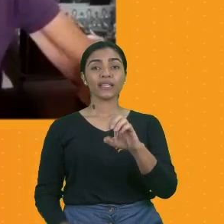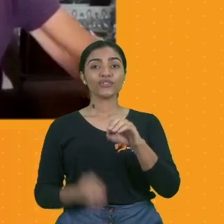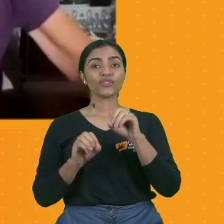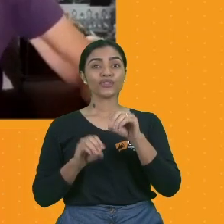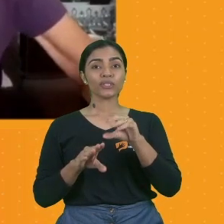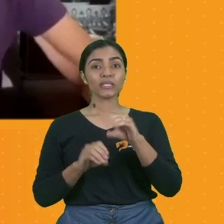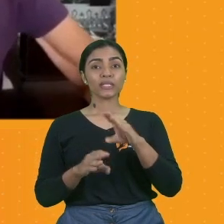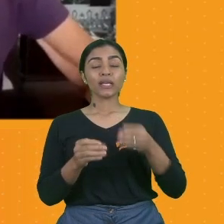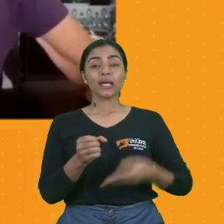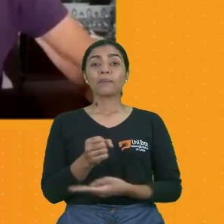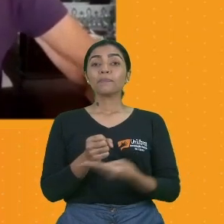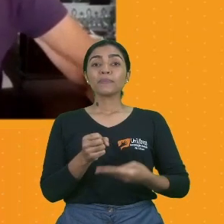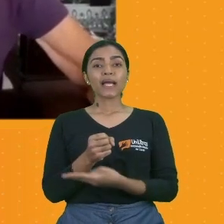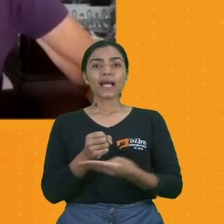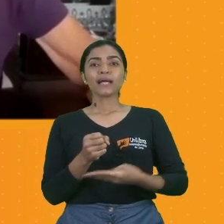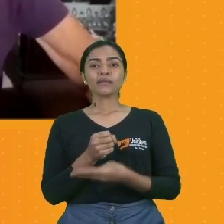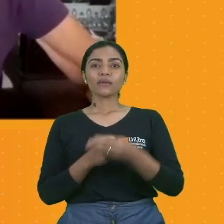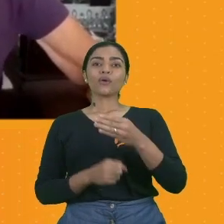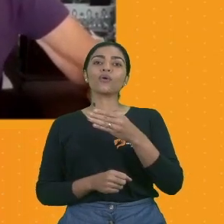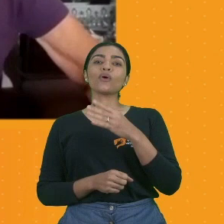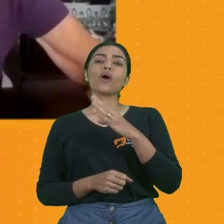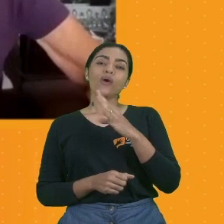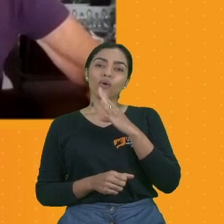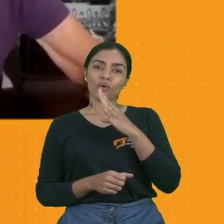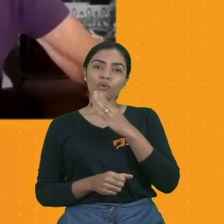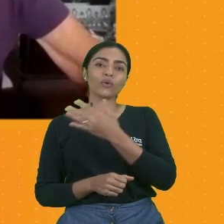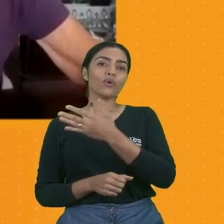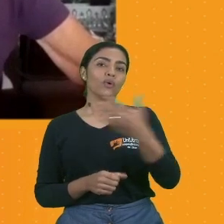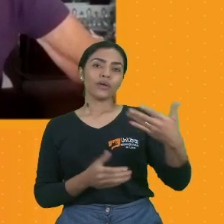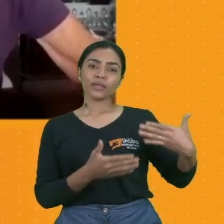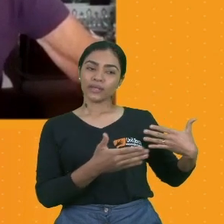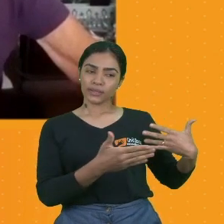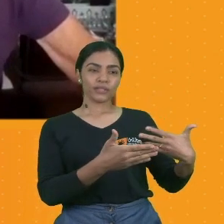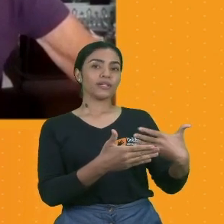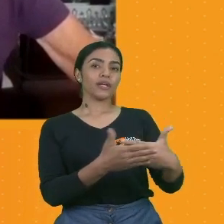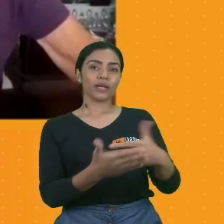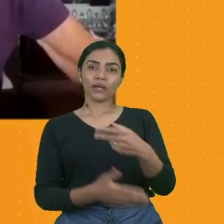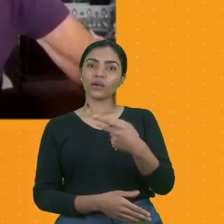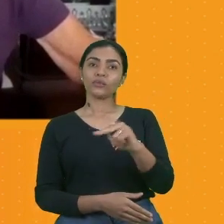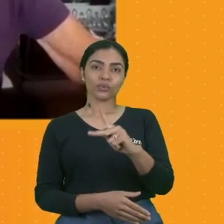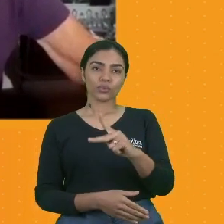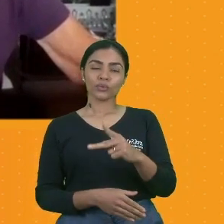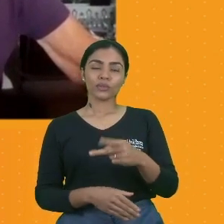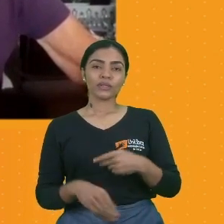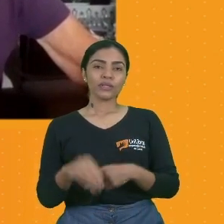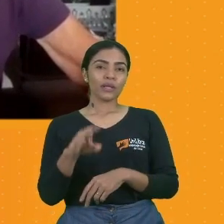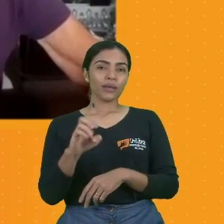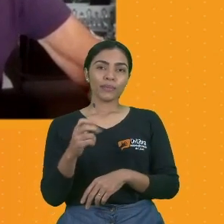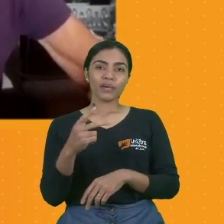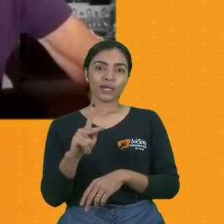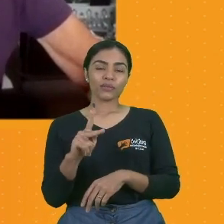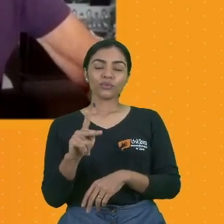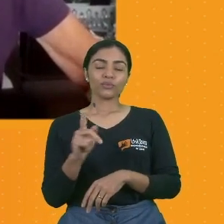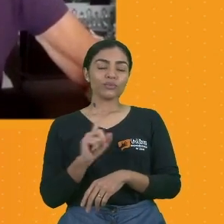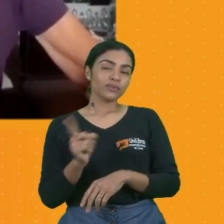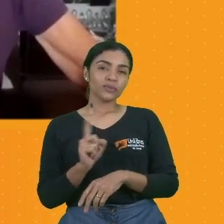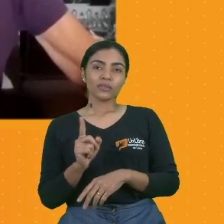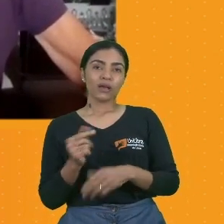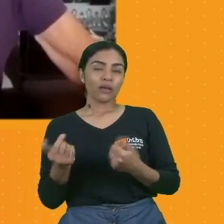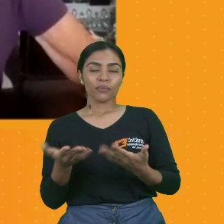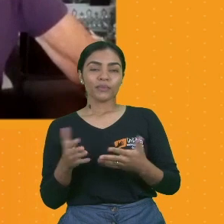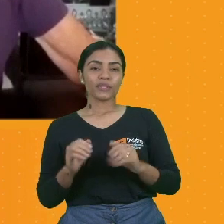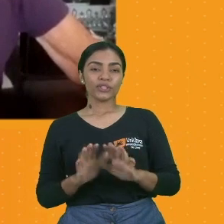é você conheço sua história se você não a sua mãe Pelo menos você tinha essa história em casa